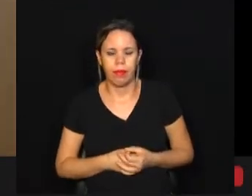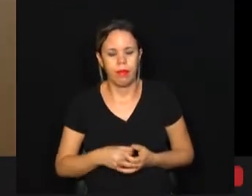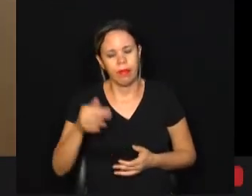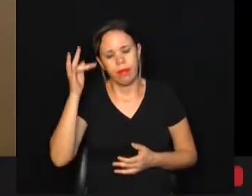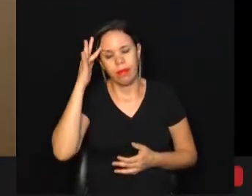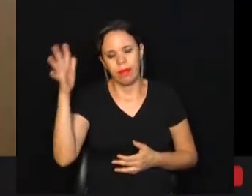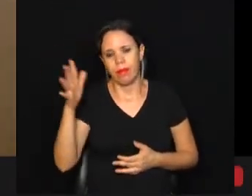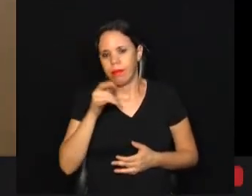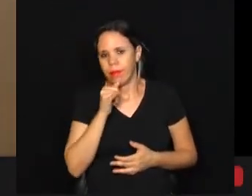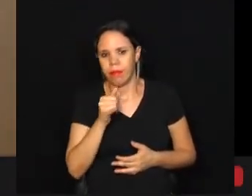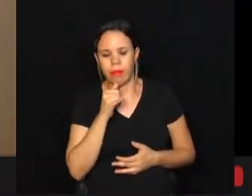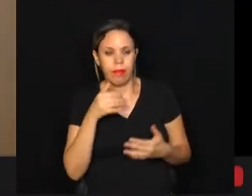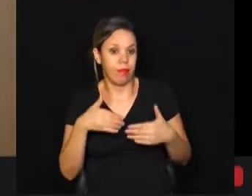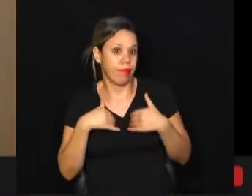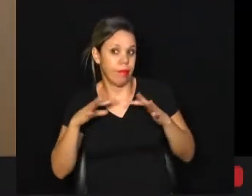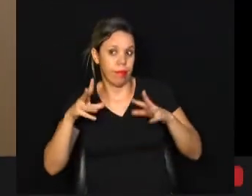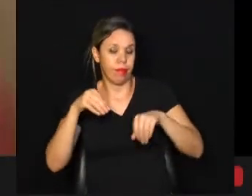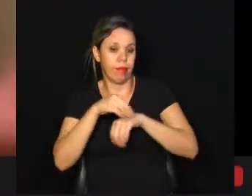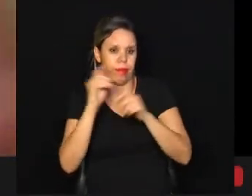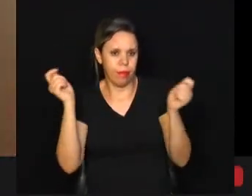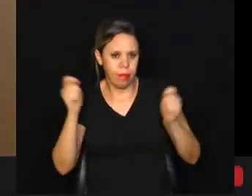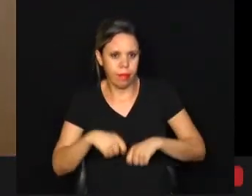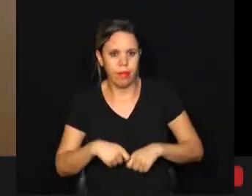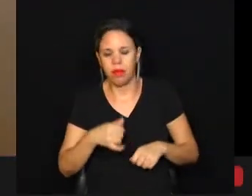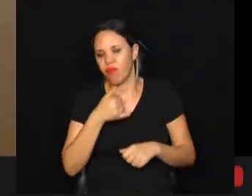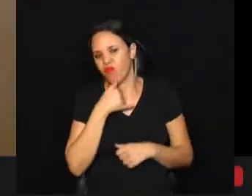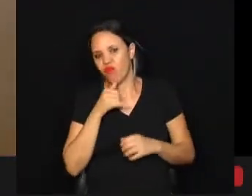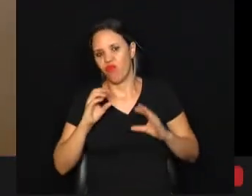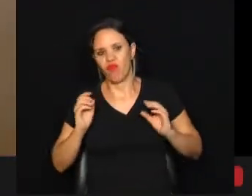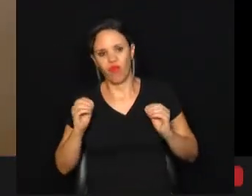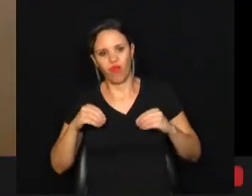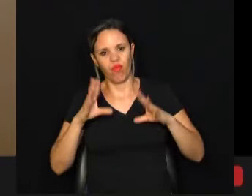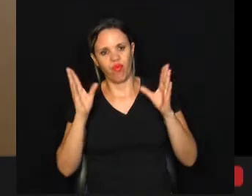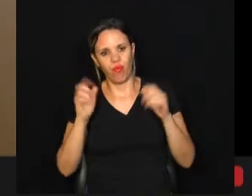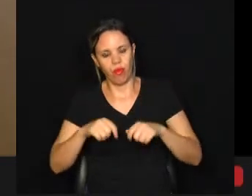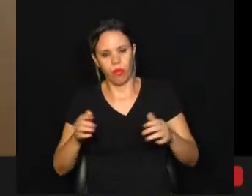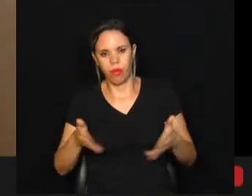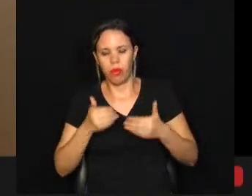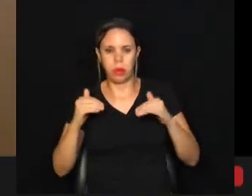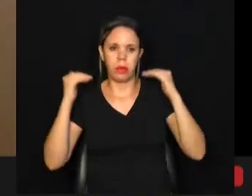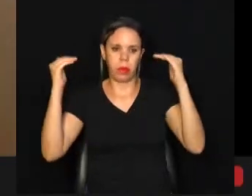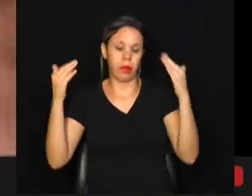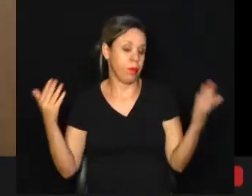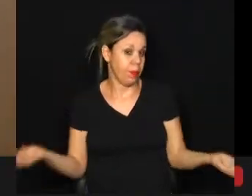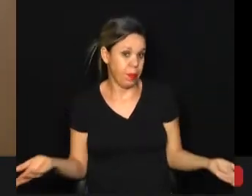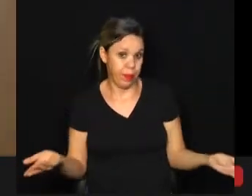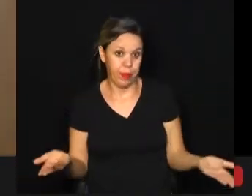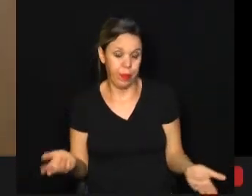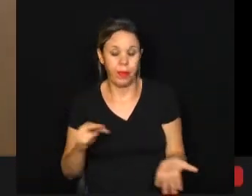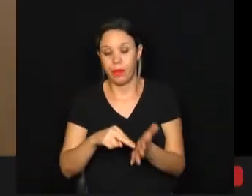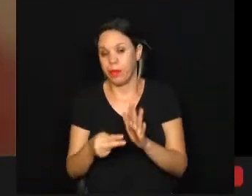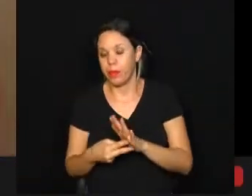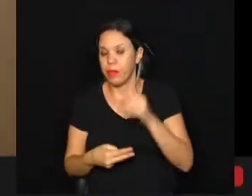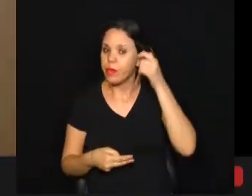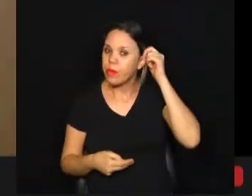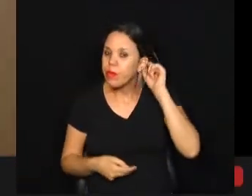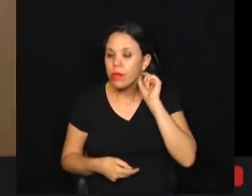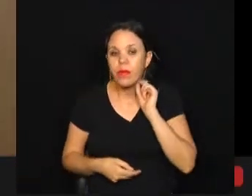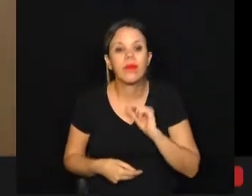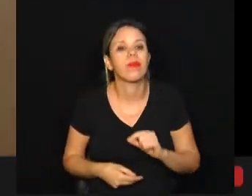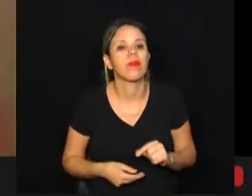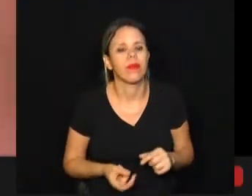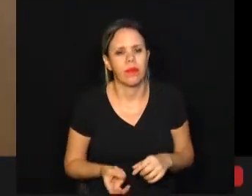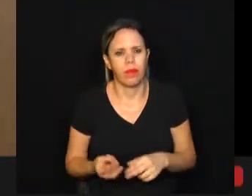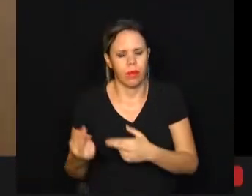filosófico para dizer alegria é tudo que traz potência e tristeza é tudo que despotencializa, né? Então, é a cultura, ou é tarefa da